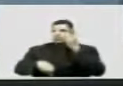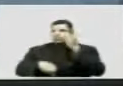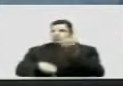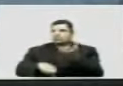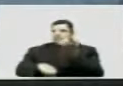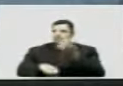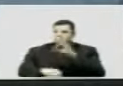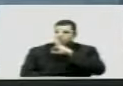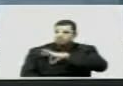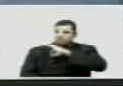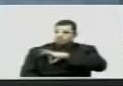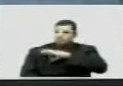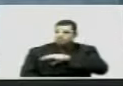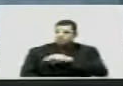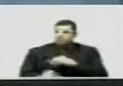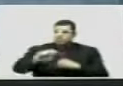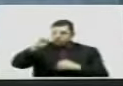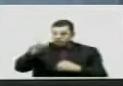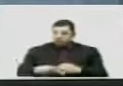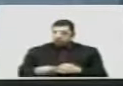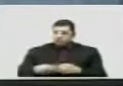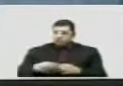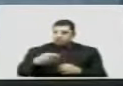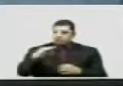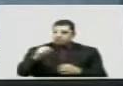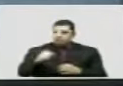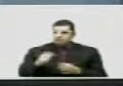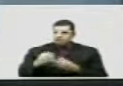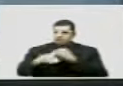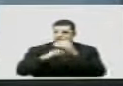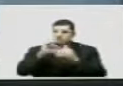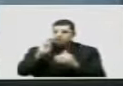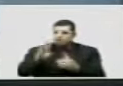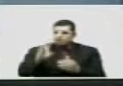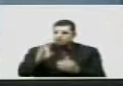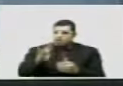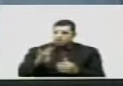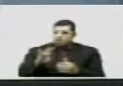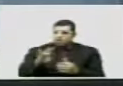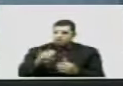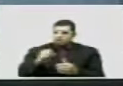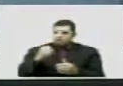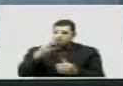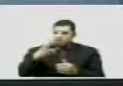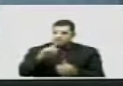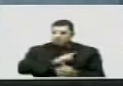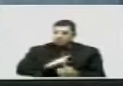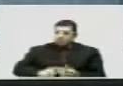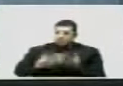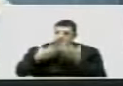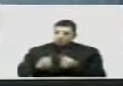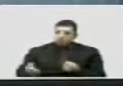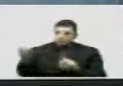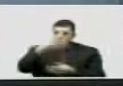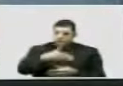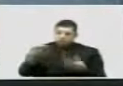sequer o salário dos quase 2 mil cargos comissionados criados só de quando o atual governo assumiu para